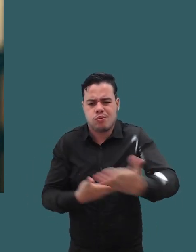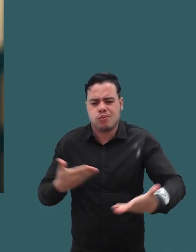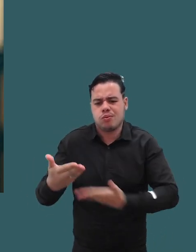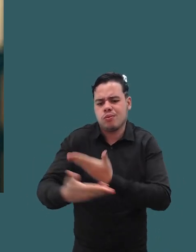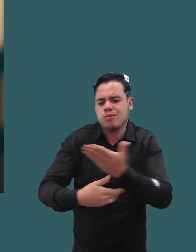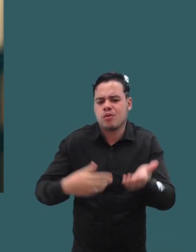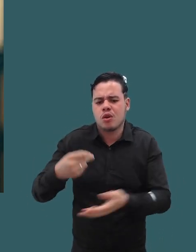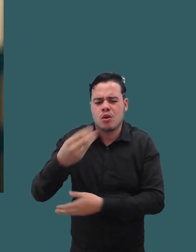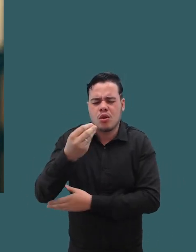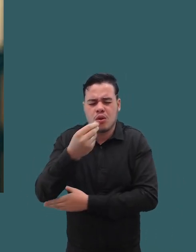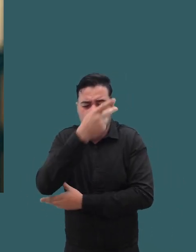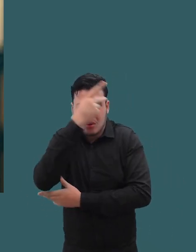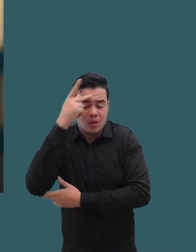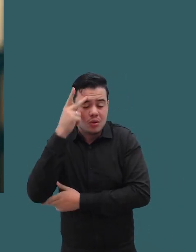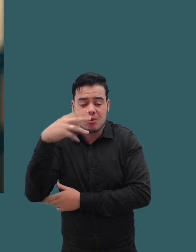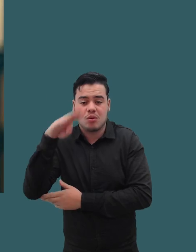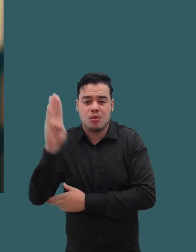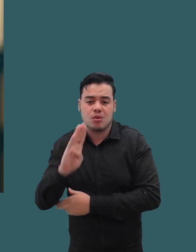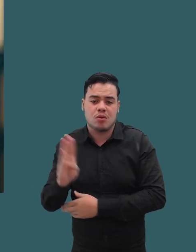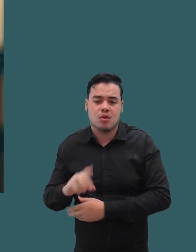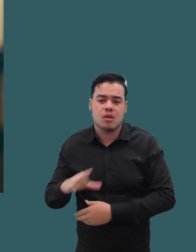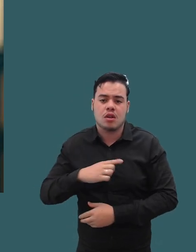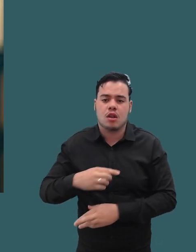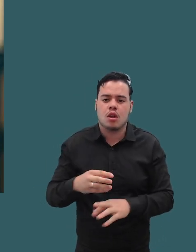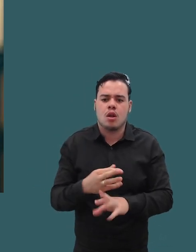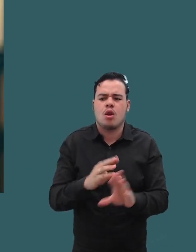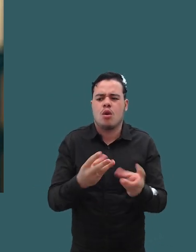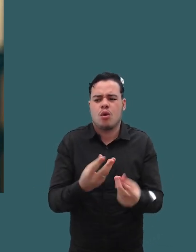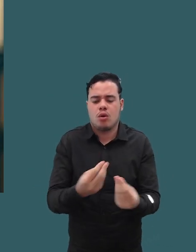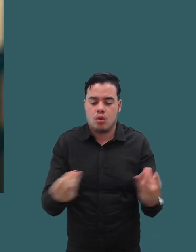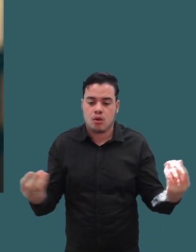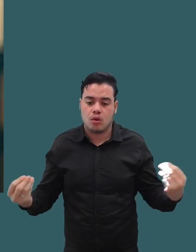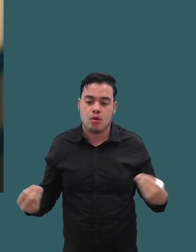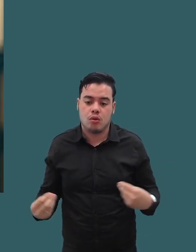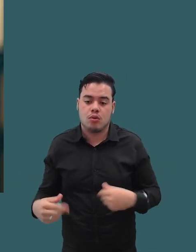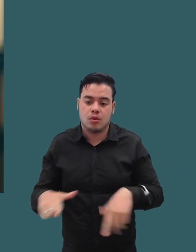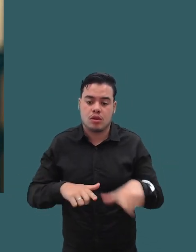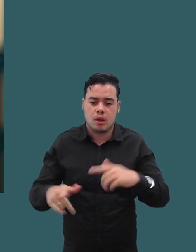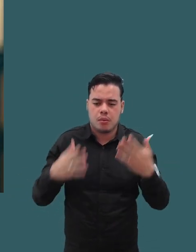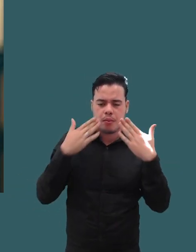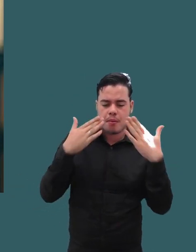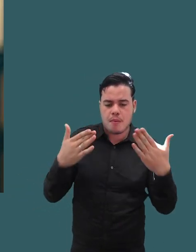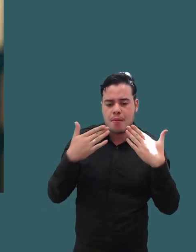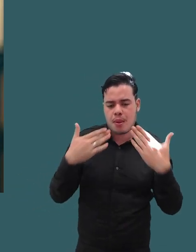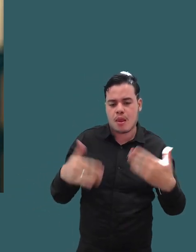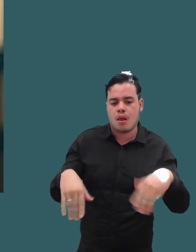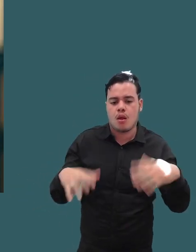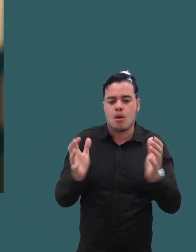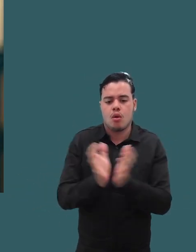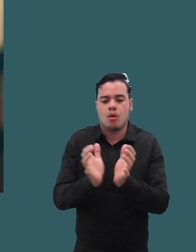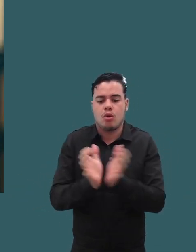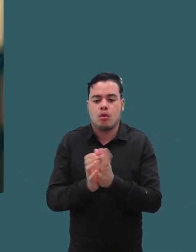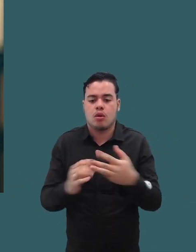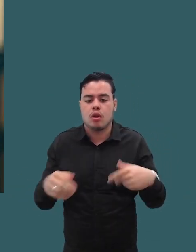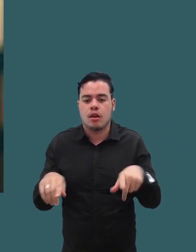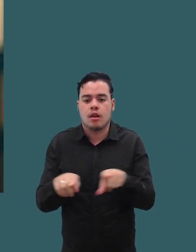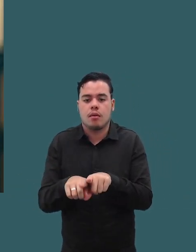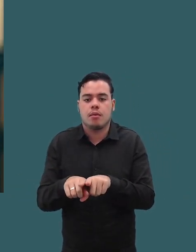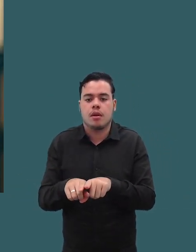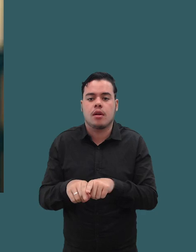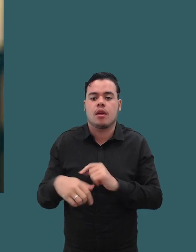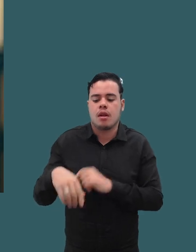temos inúmeros trabalhos apresentados em eventos importantes, grupos de trabalho da Compol, da Intercom,